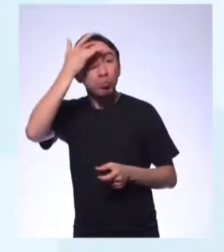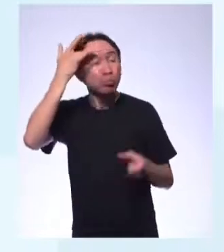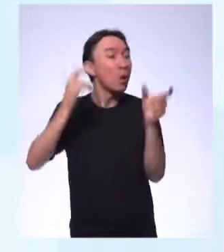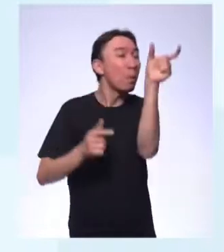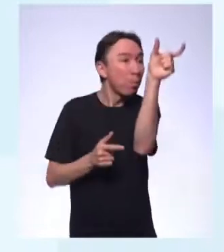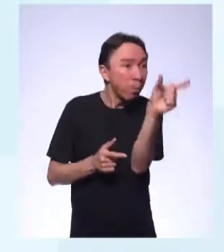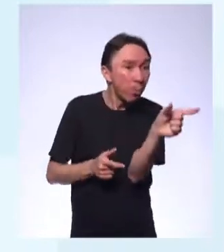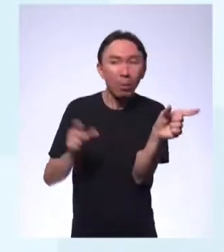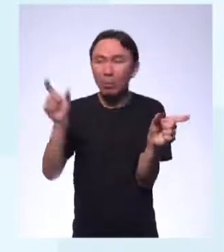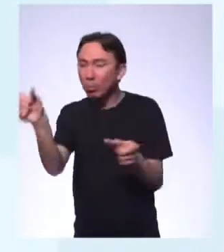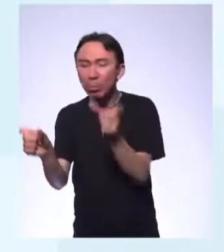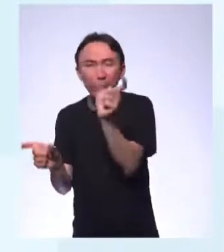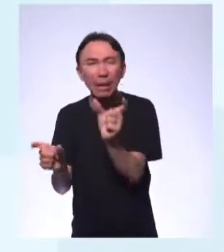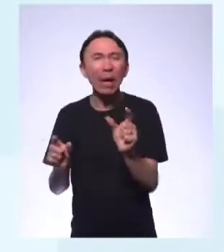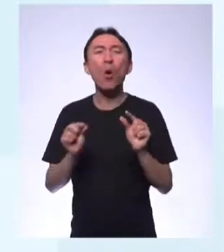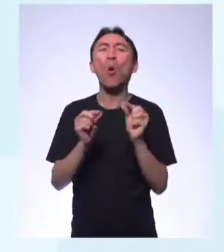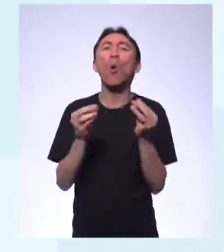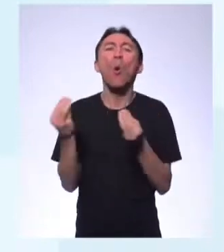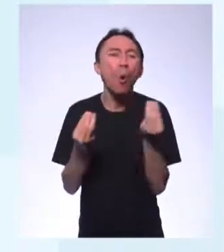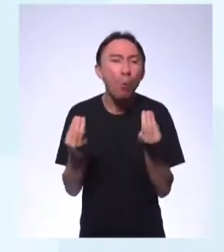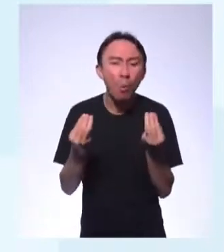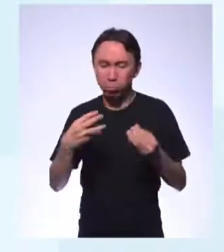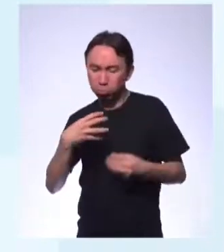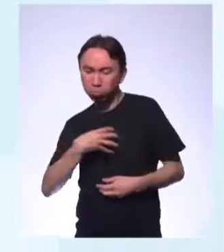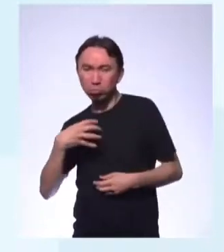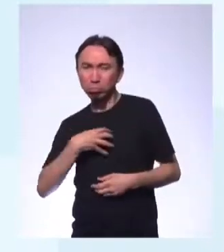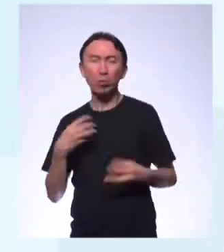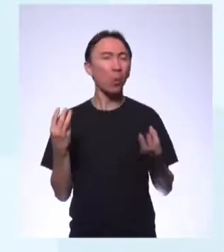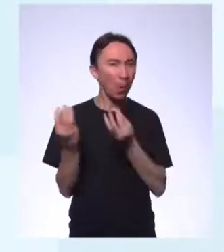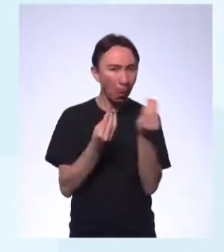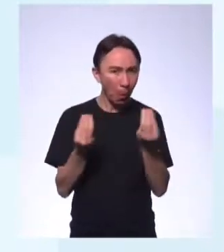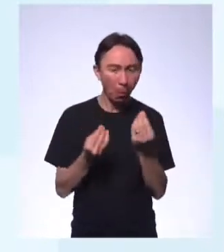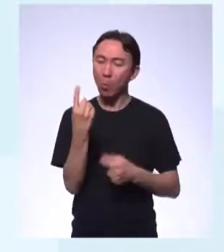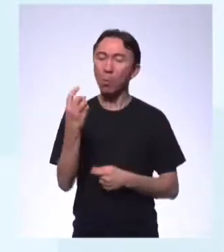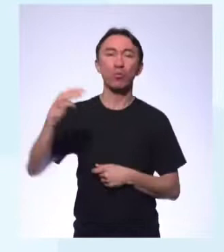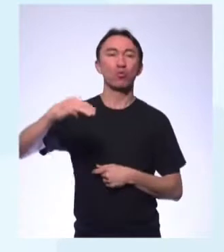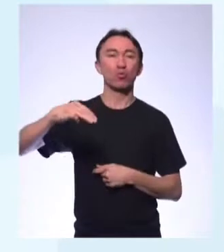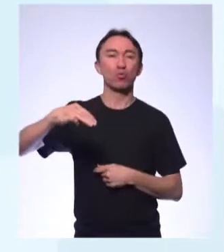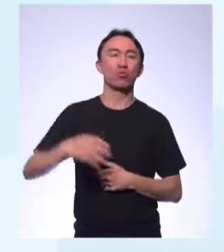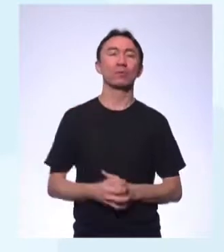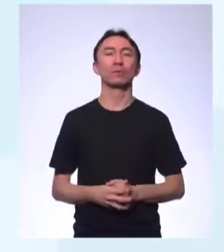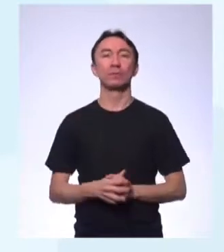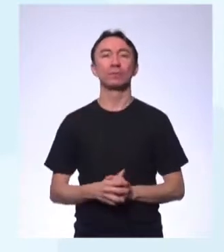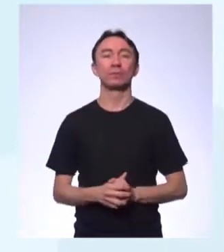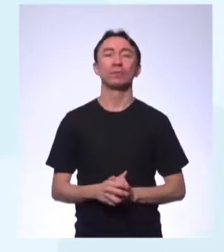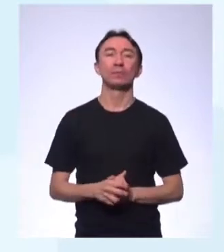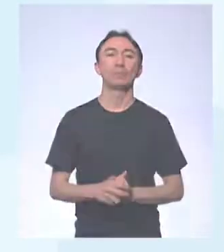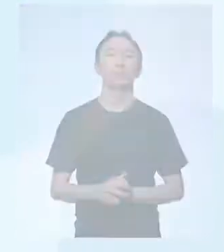suas características? Um minuto para responder e a gente já volta.